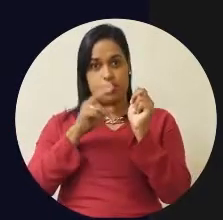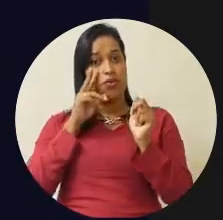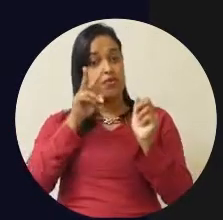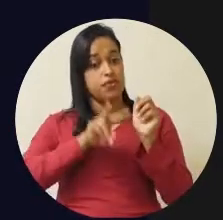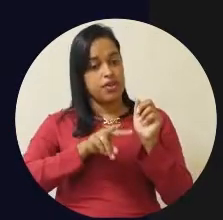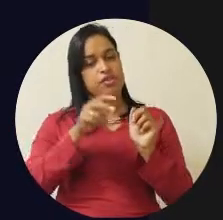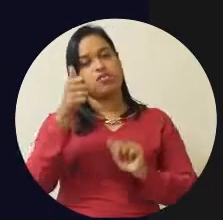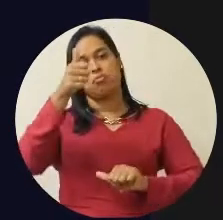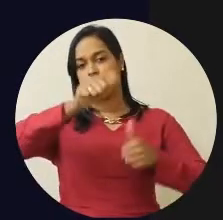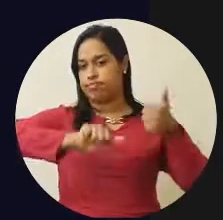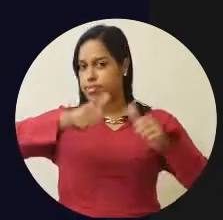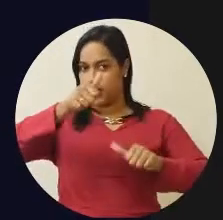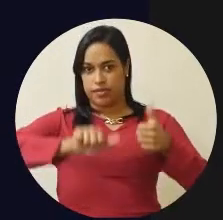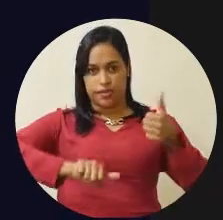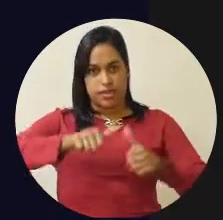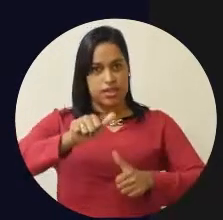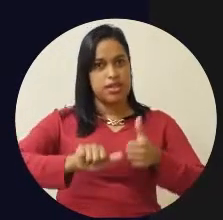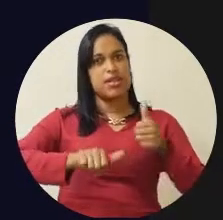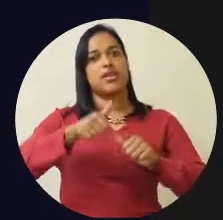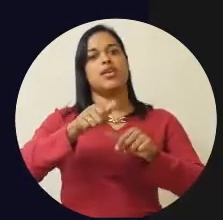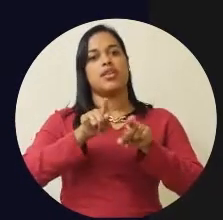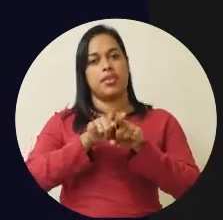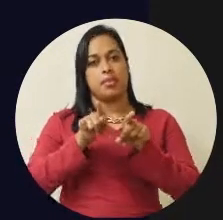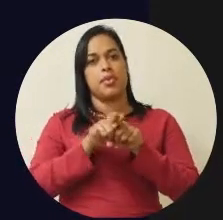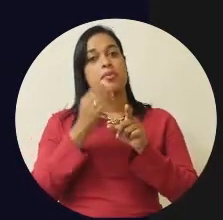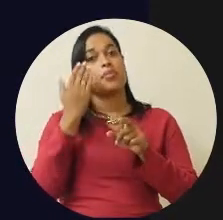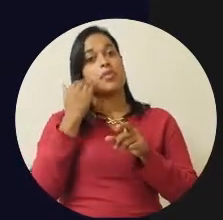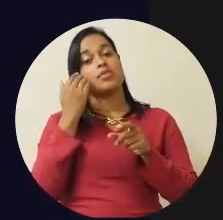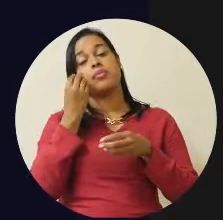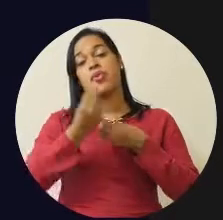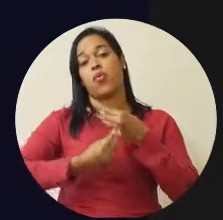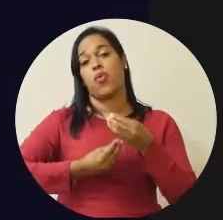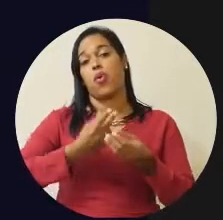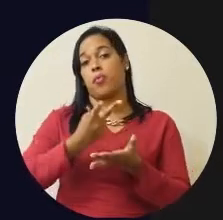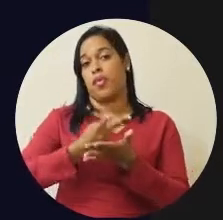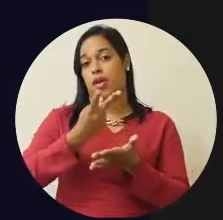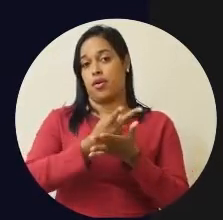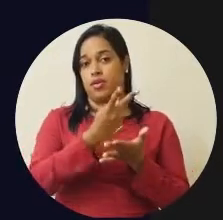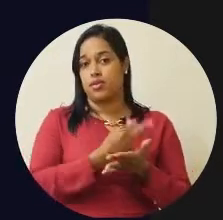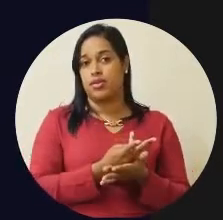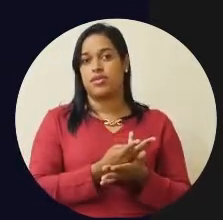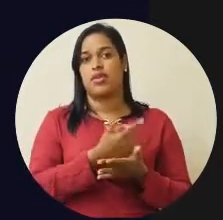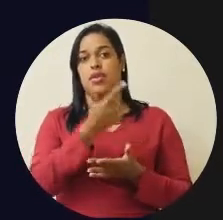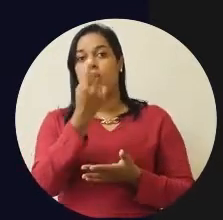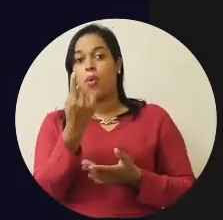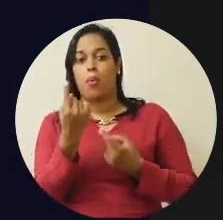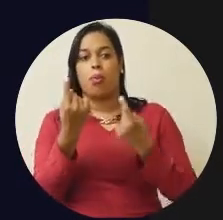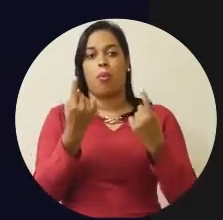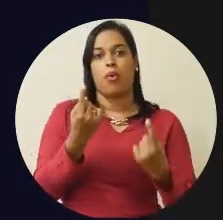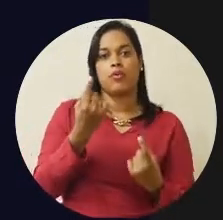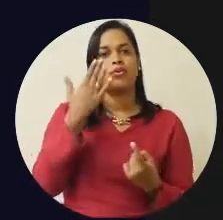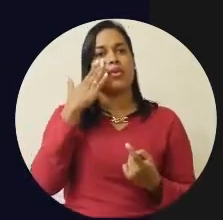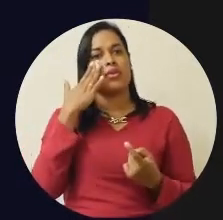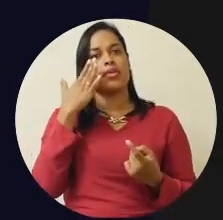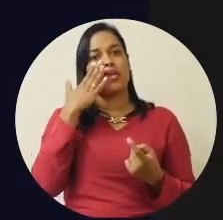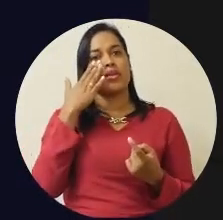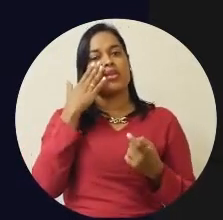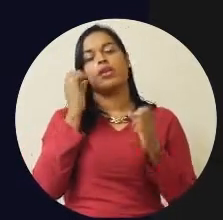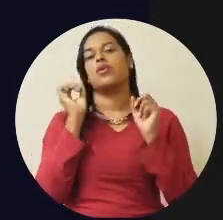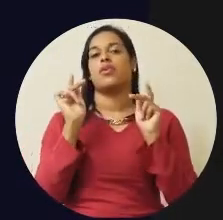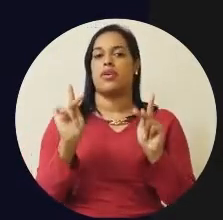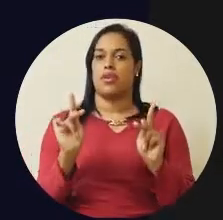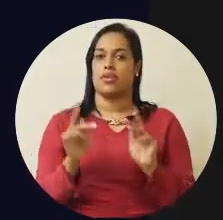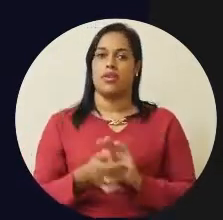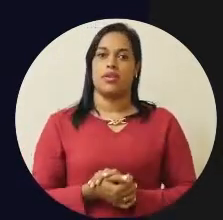veja ele, analise, tire pedaços dele para saber o que está acontecendo com um, o que está acontecendo com o outro, tente entender, certo? Não